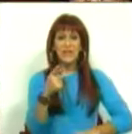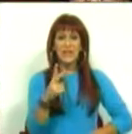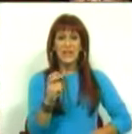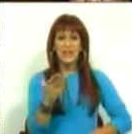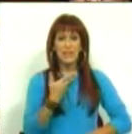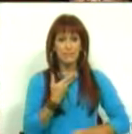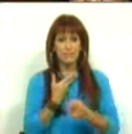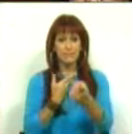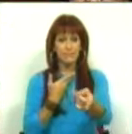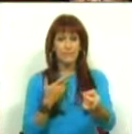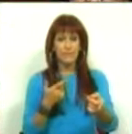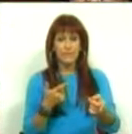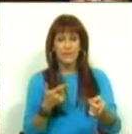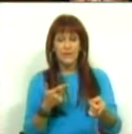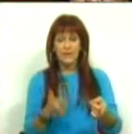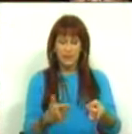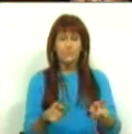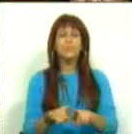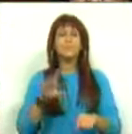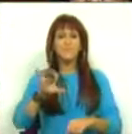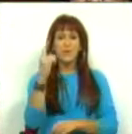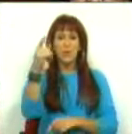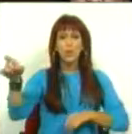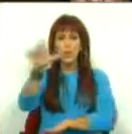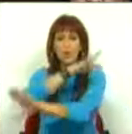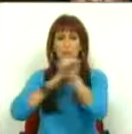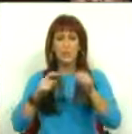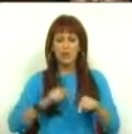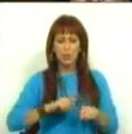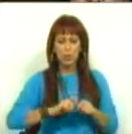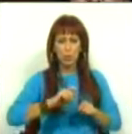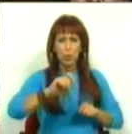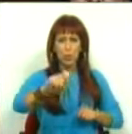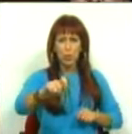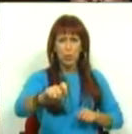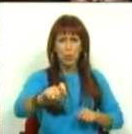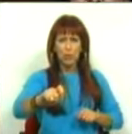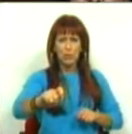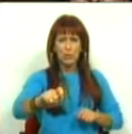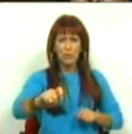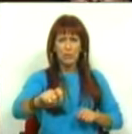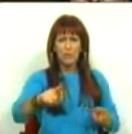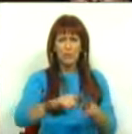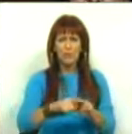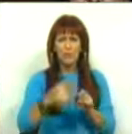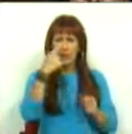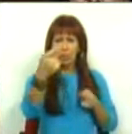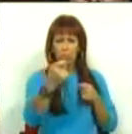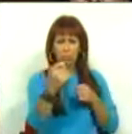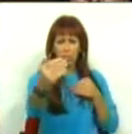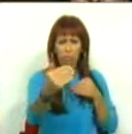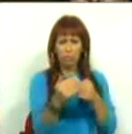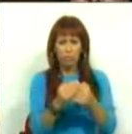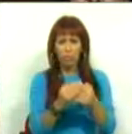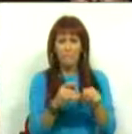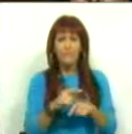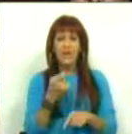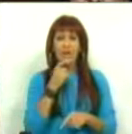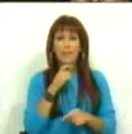digital terrestre e é também um dos países da Europa com um período de simulcast mais curto. Só em